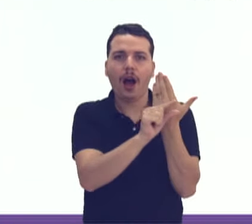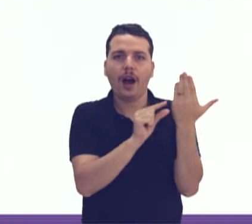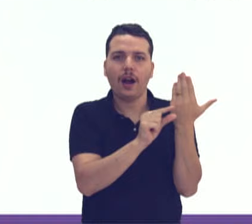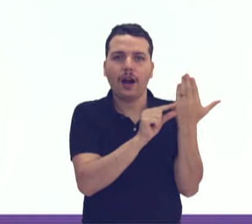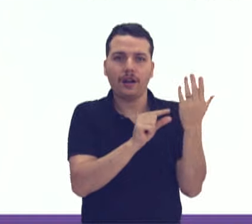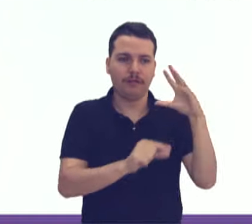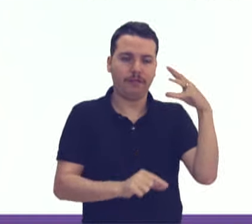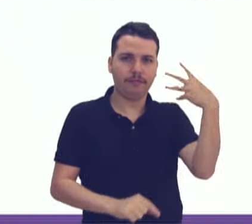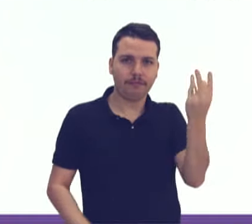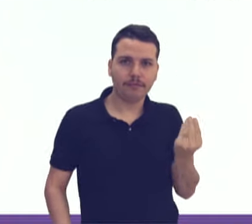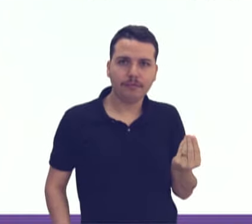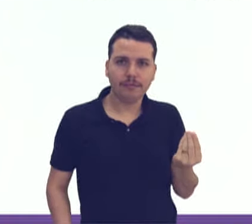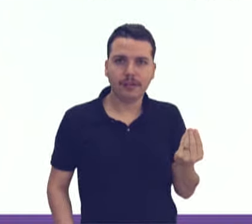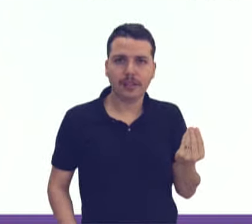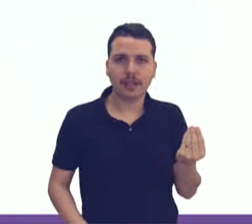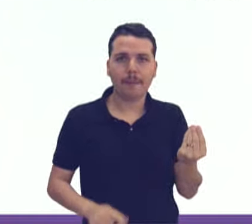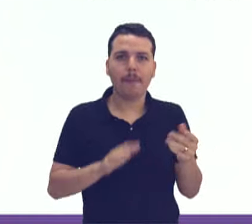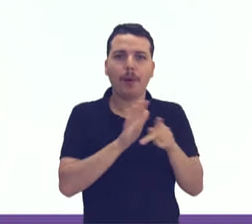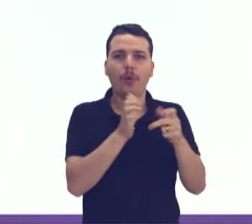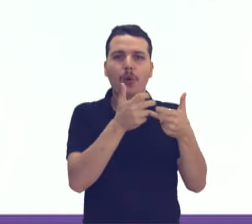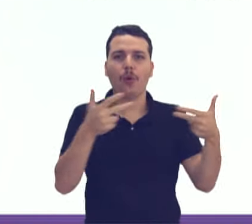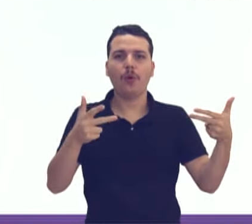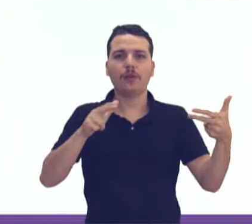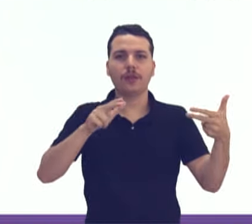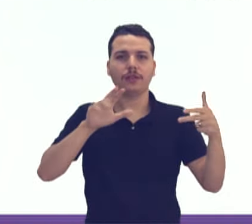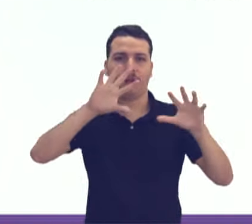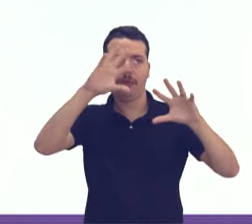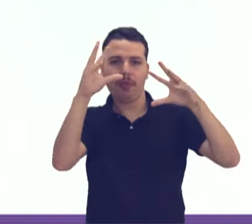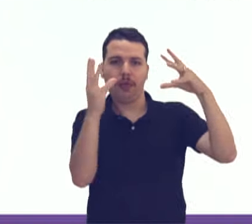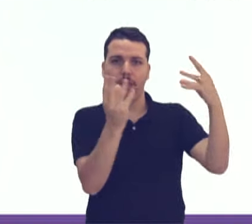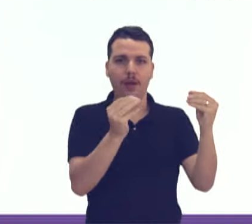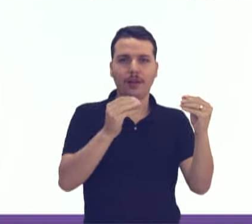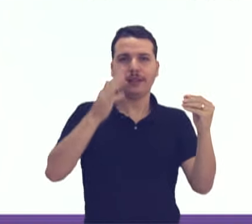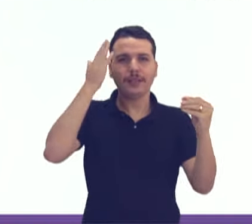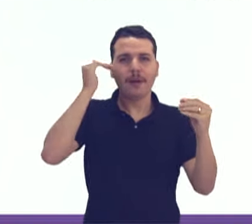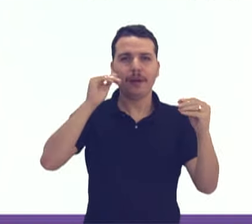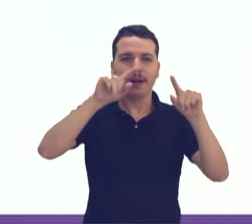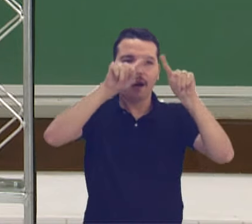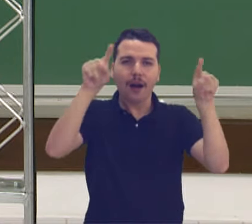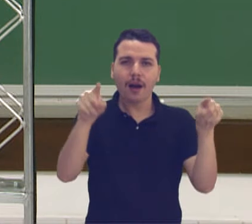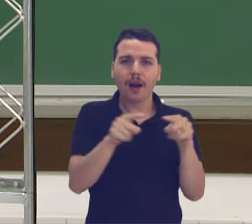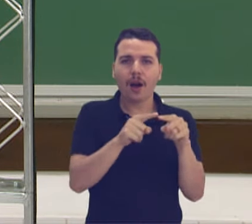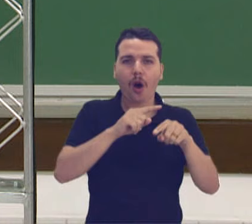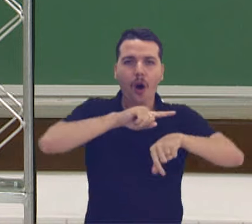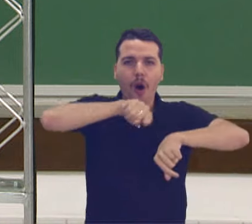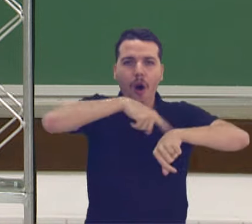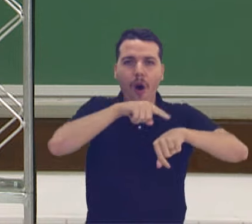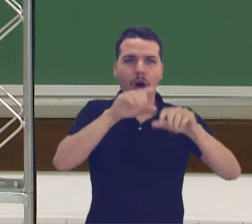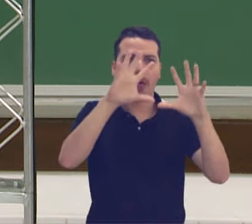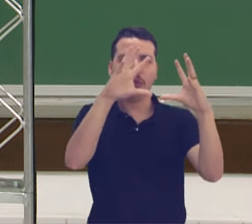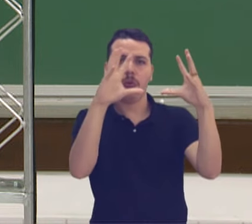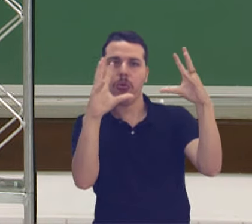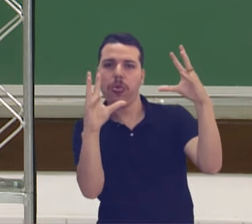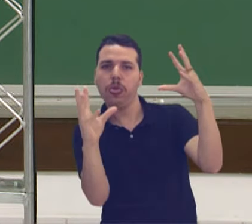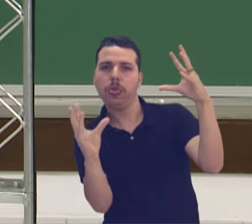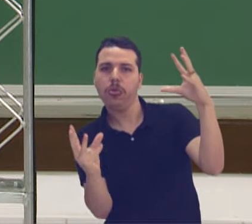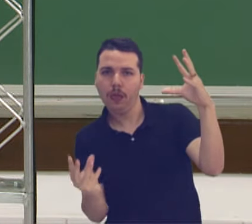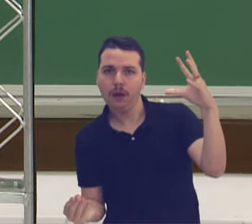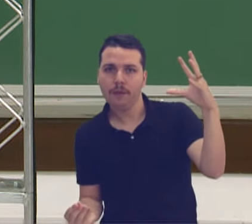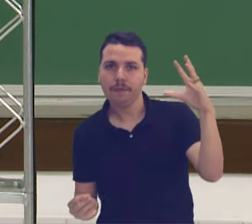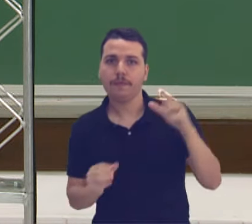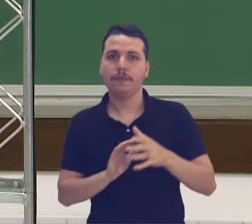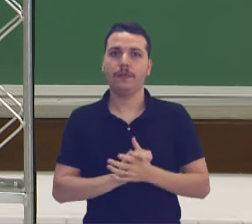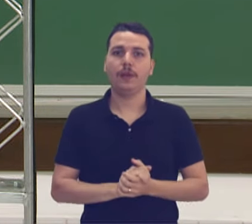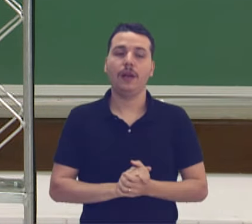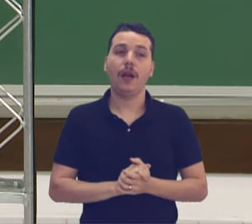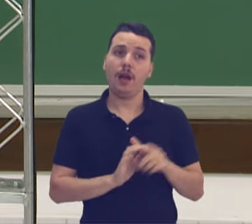certo que pintava pintor aquele relógio derretendo se lembra eu então aqui ele fez